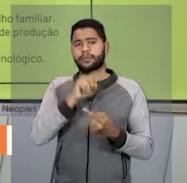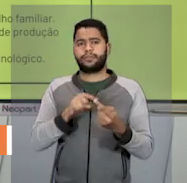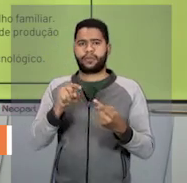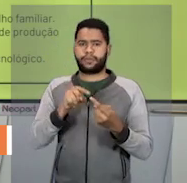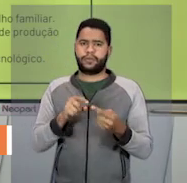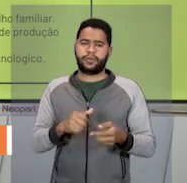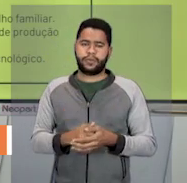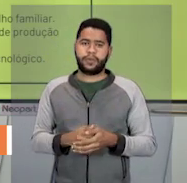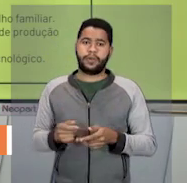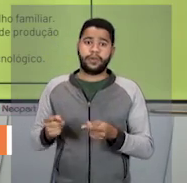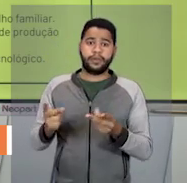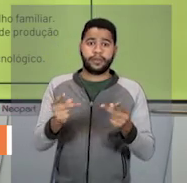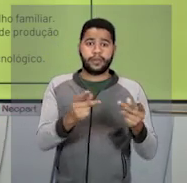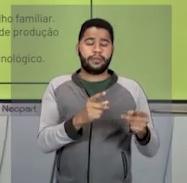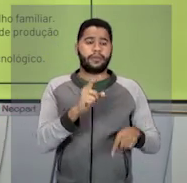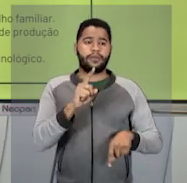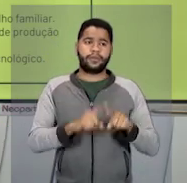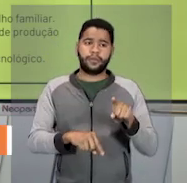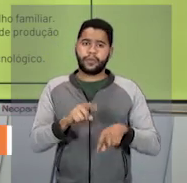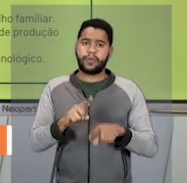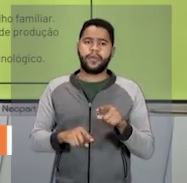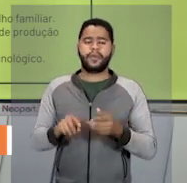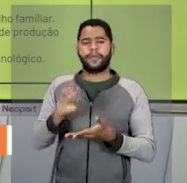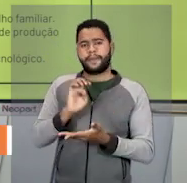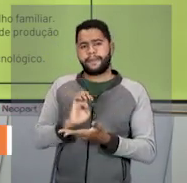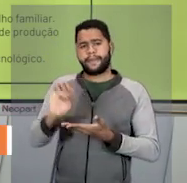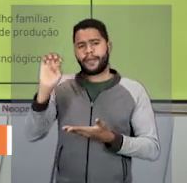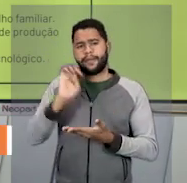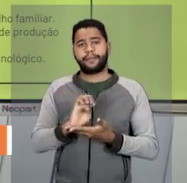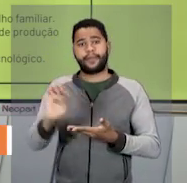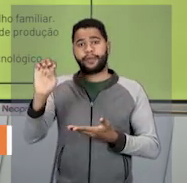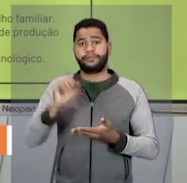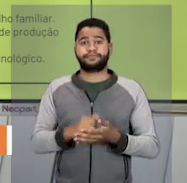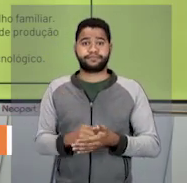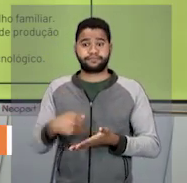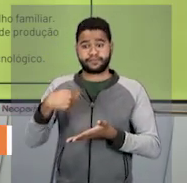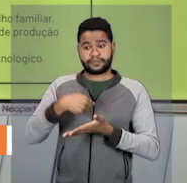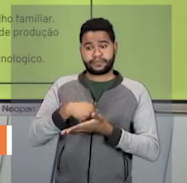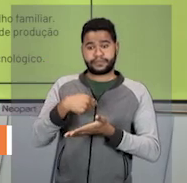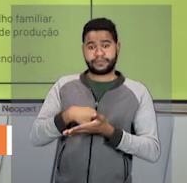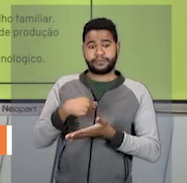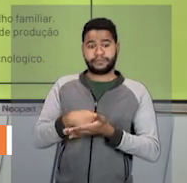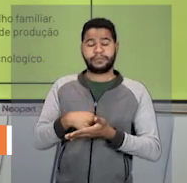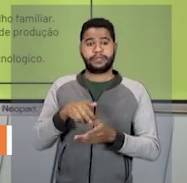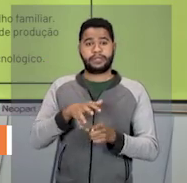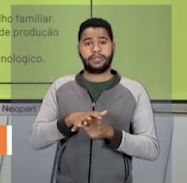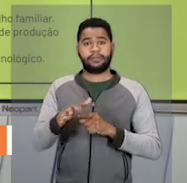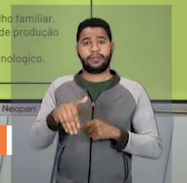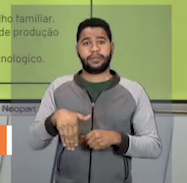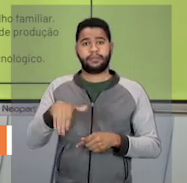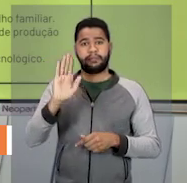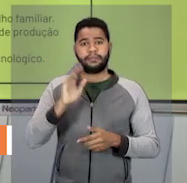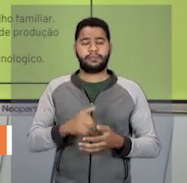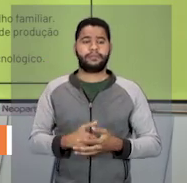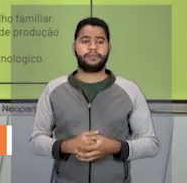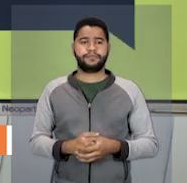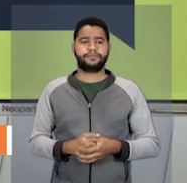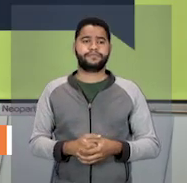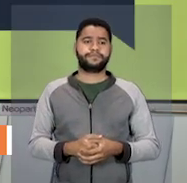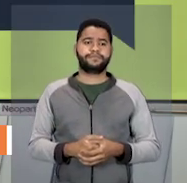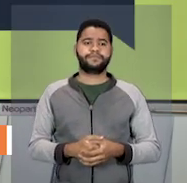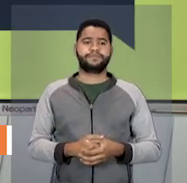né? Essa venda desse produto, exportar essa matéria-prima. Então, há uma exigência, uma demanda muito maior, ok?